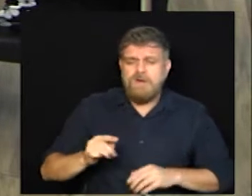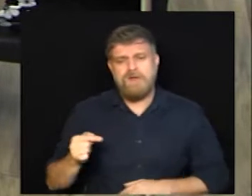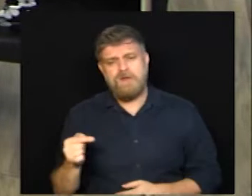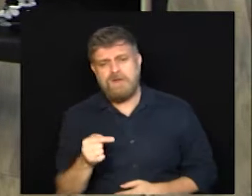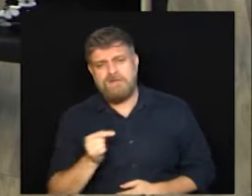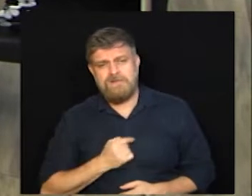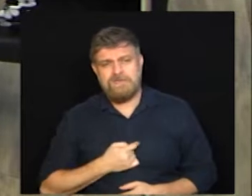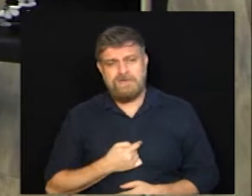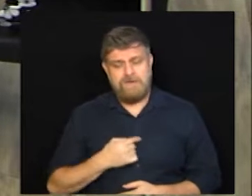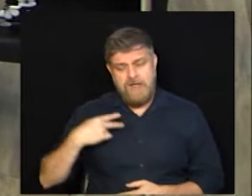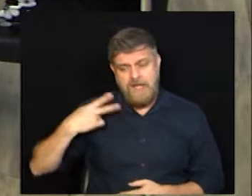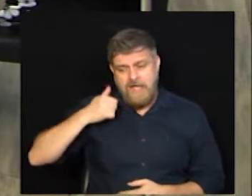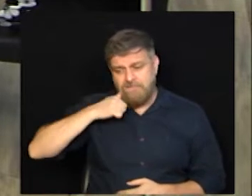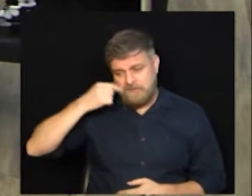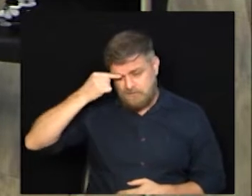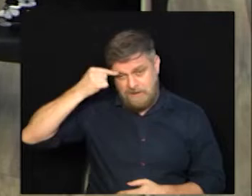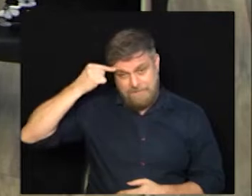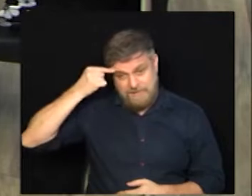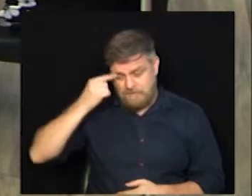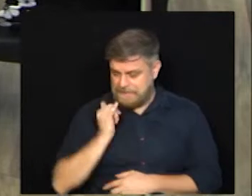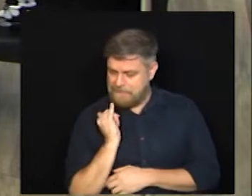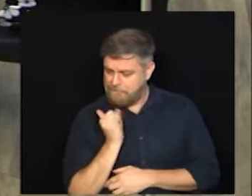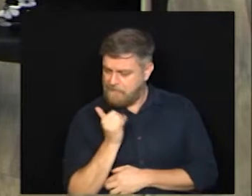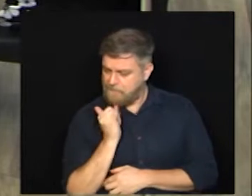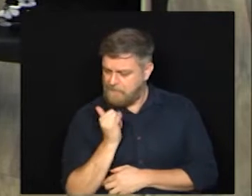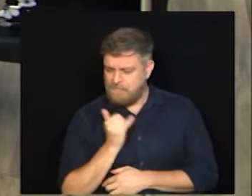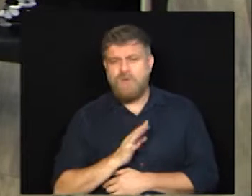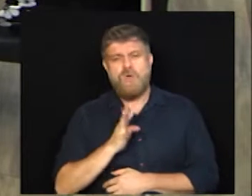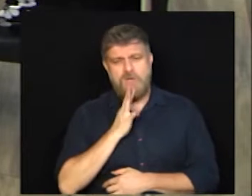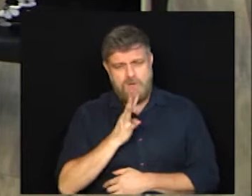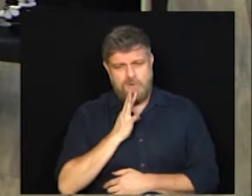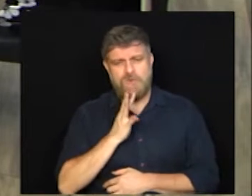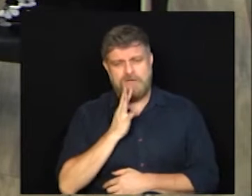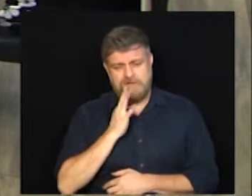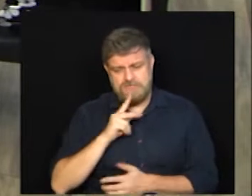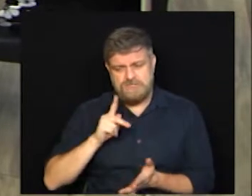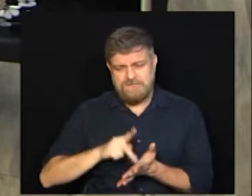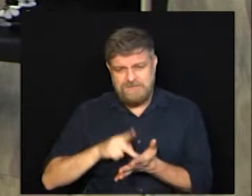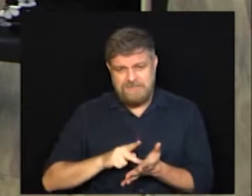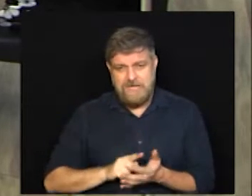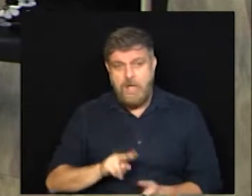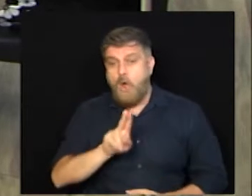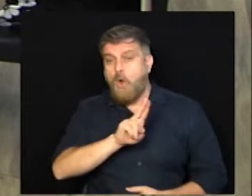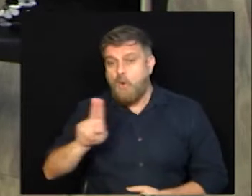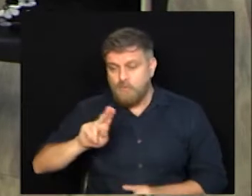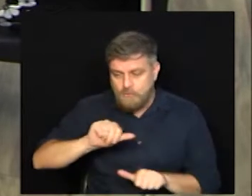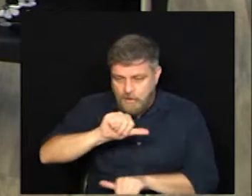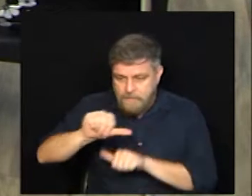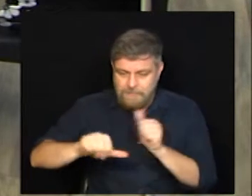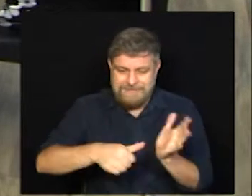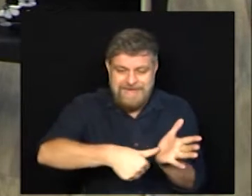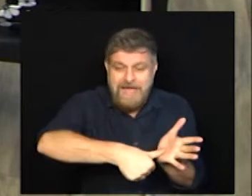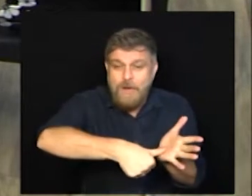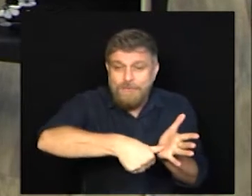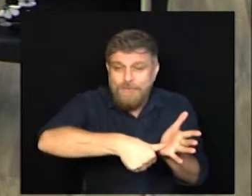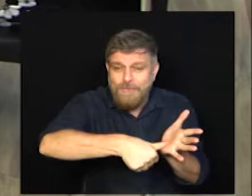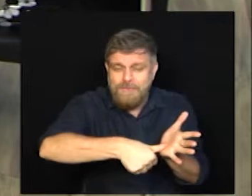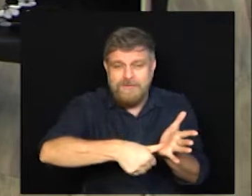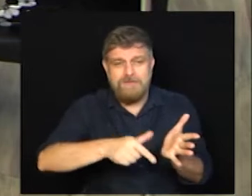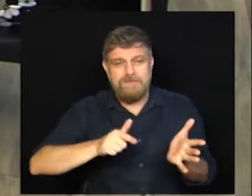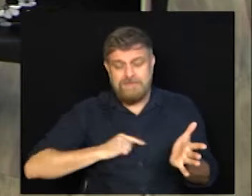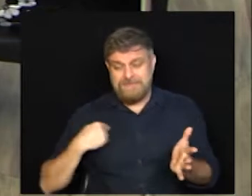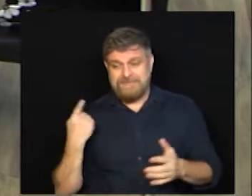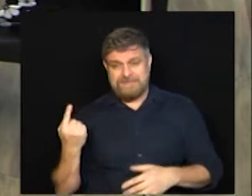que a vereadora Paola traz com muita propriedade, a questão do nome, da referência, se